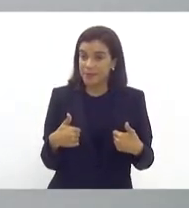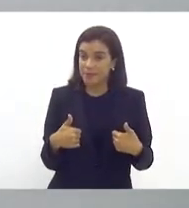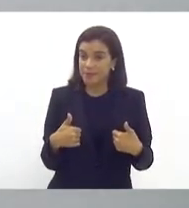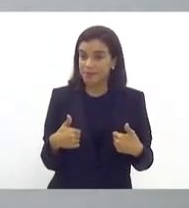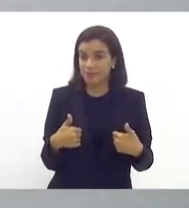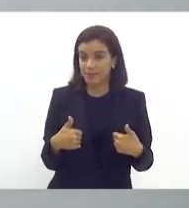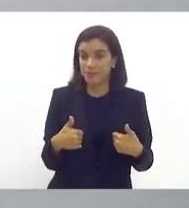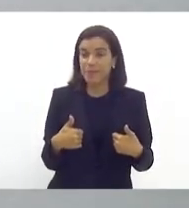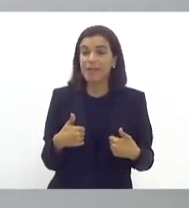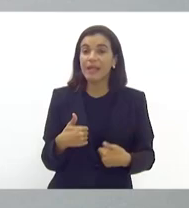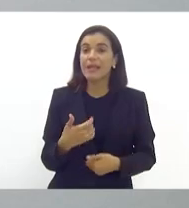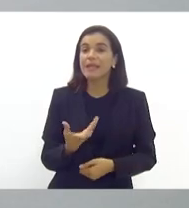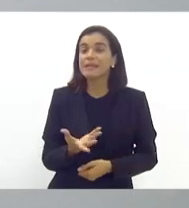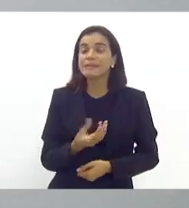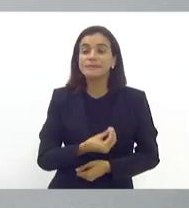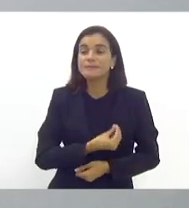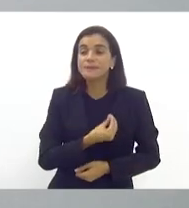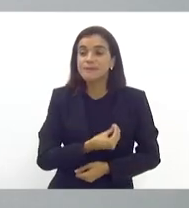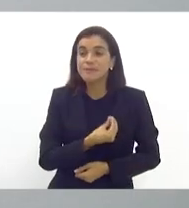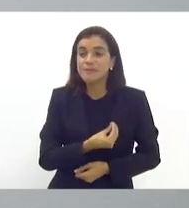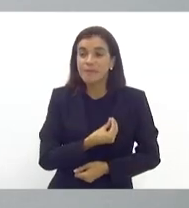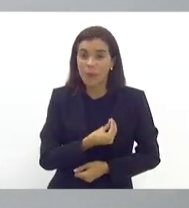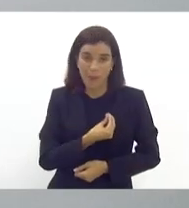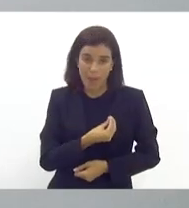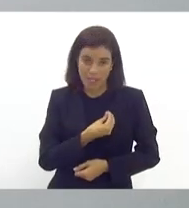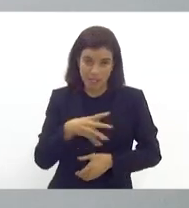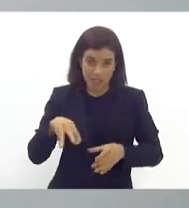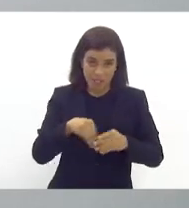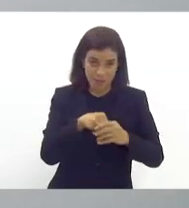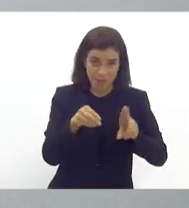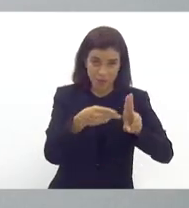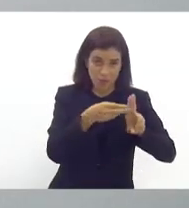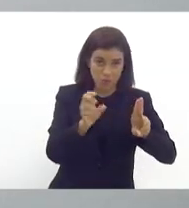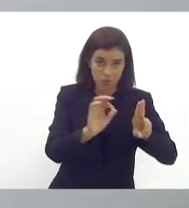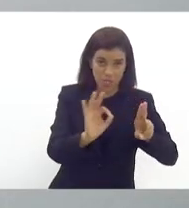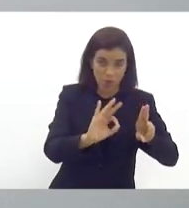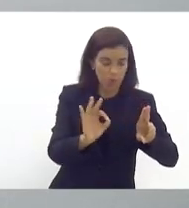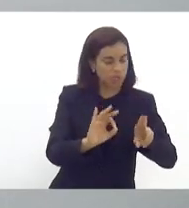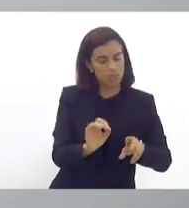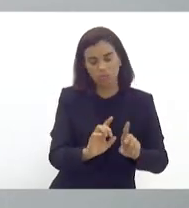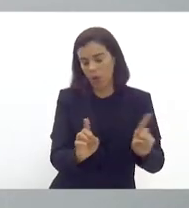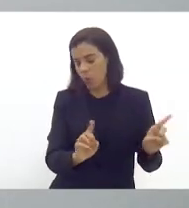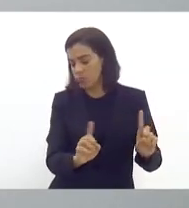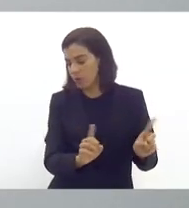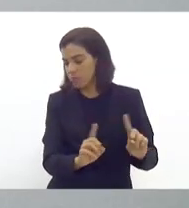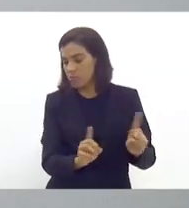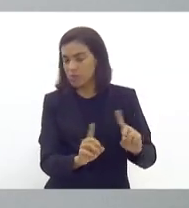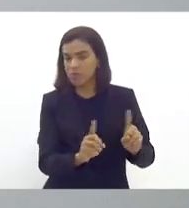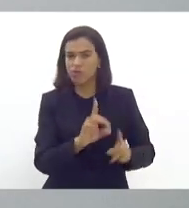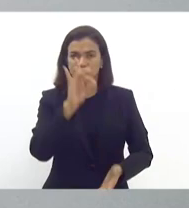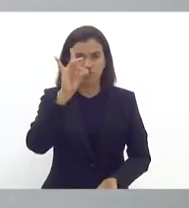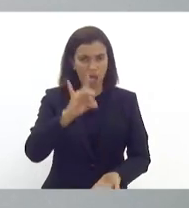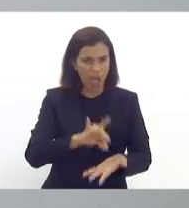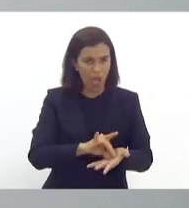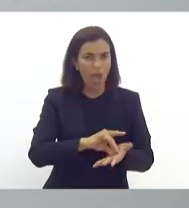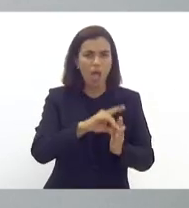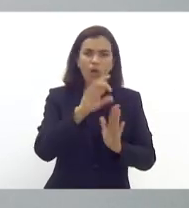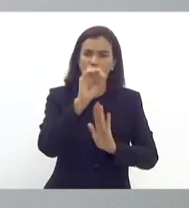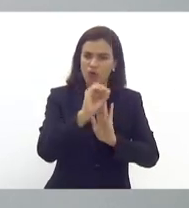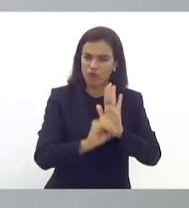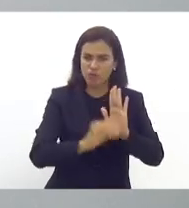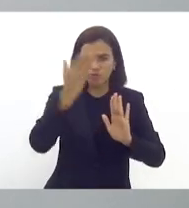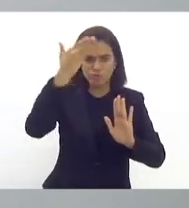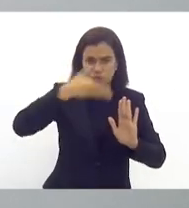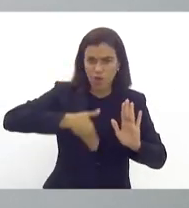ele participa não participa do SUS não ah não não de jeito nenhum não não já oficiou para lá por